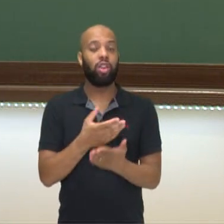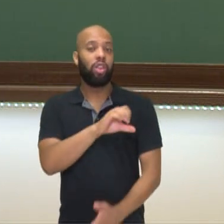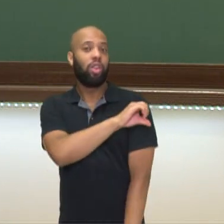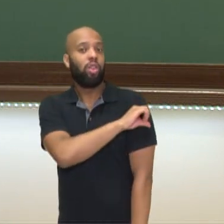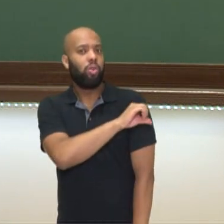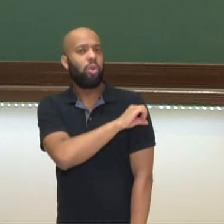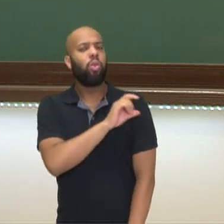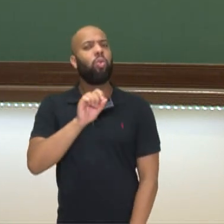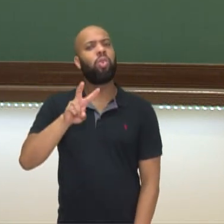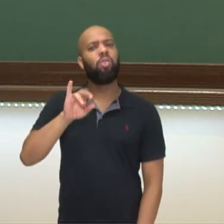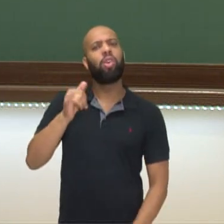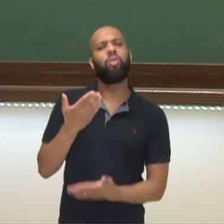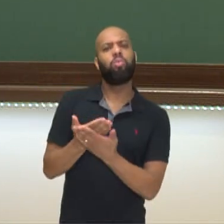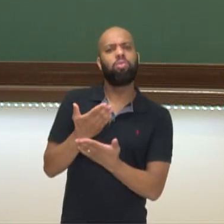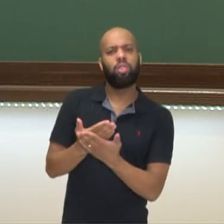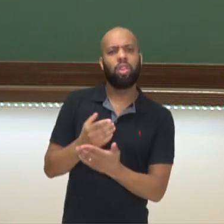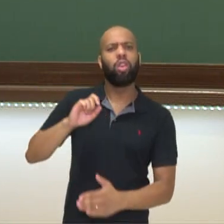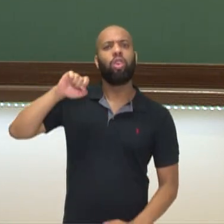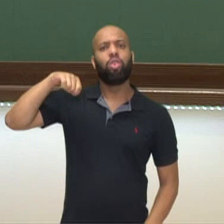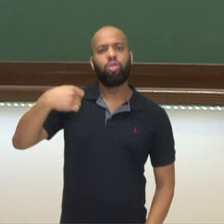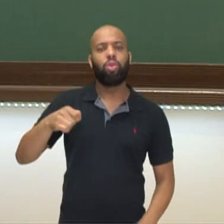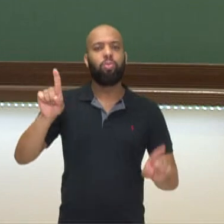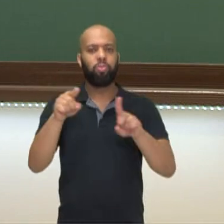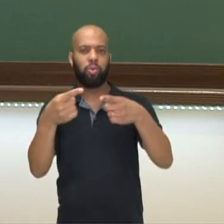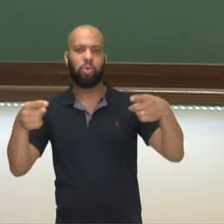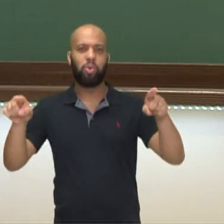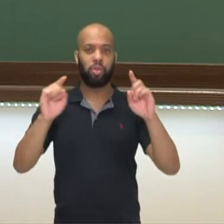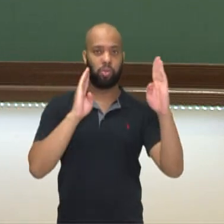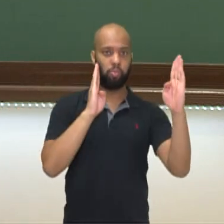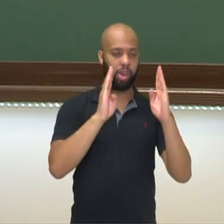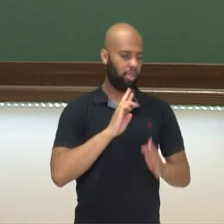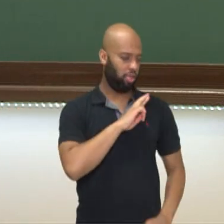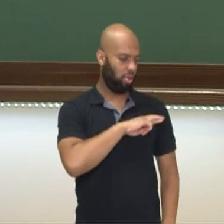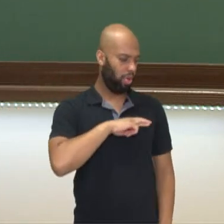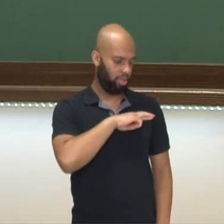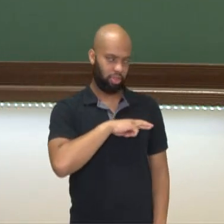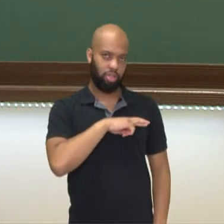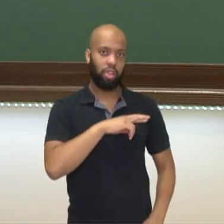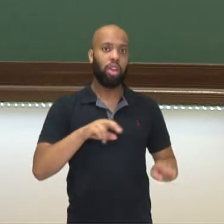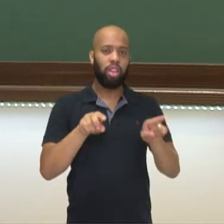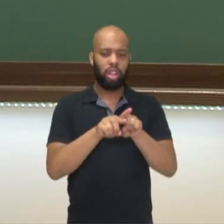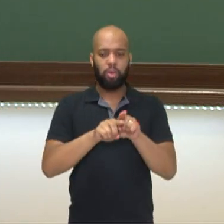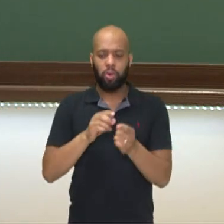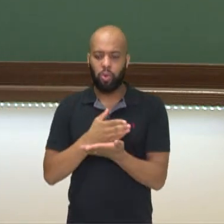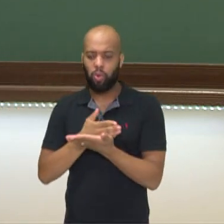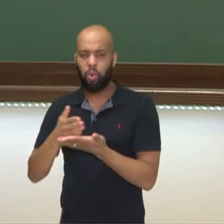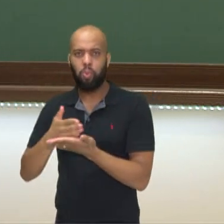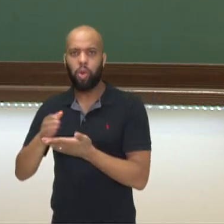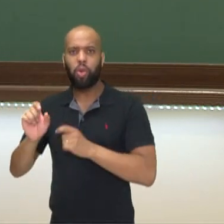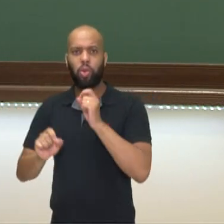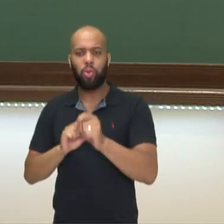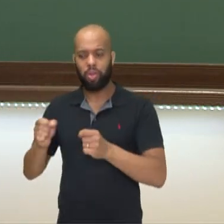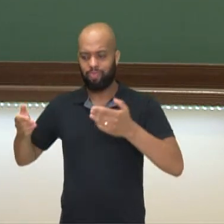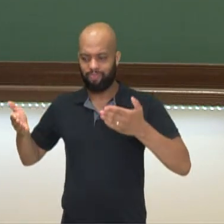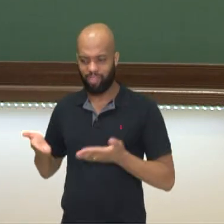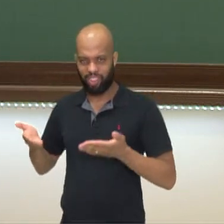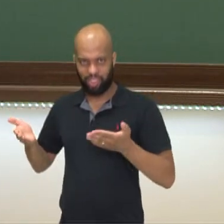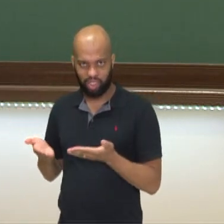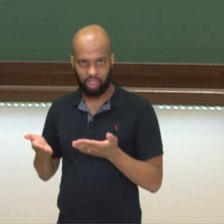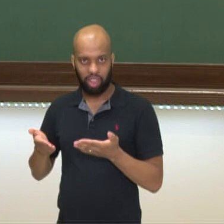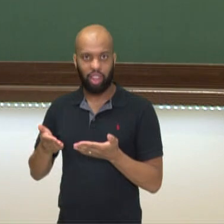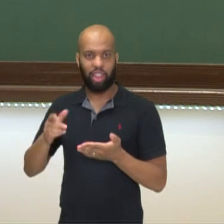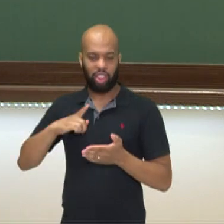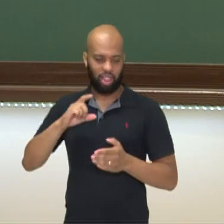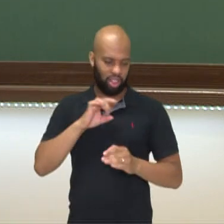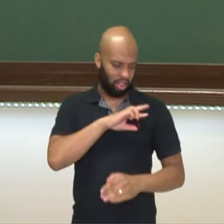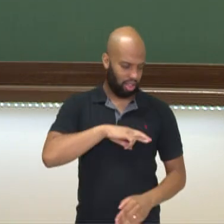ano, nós vamos falar um pouquinho sobre a música no período do romantismo e o início do período moderno, que é depois